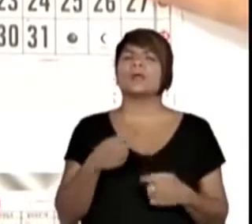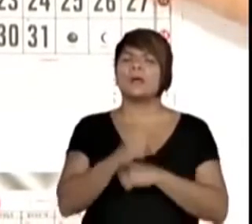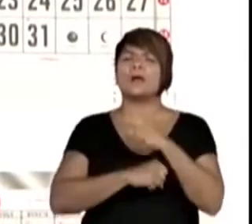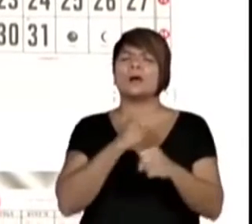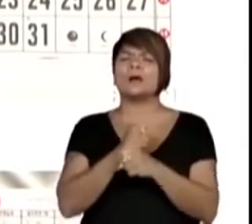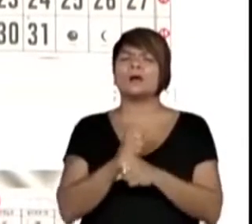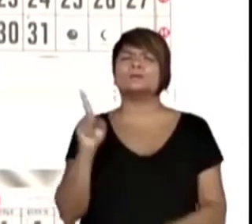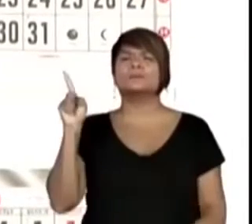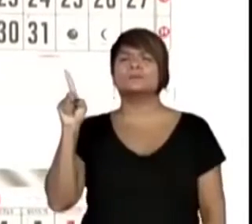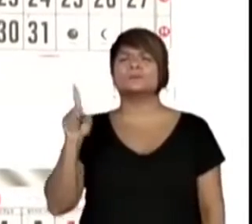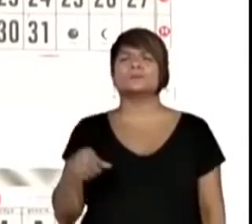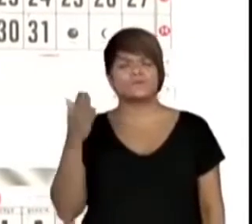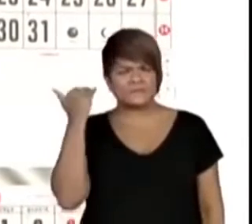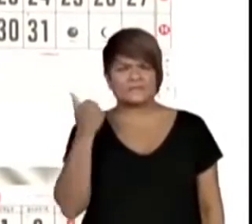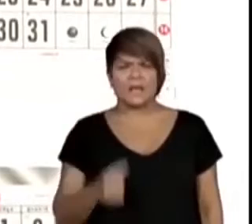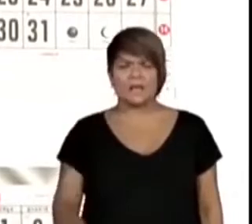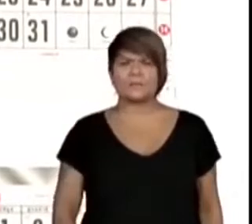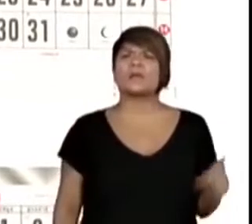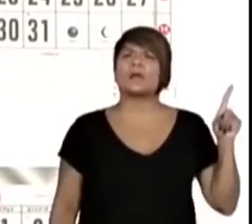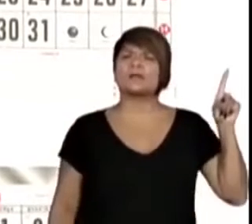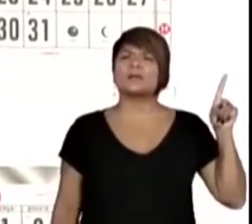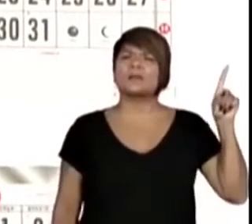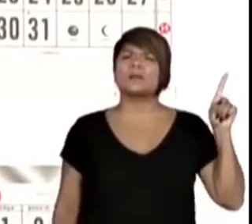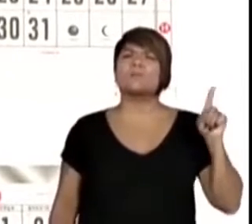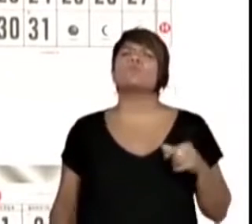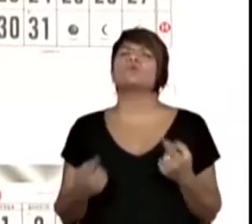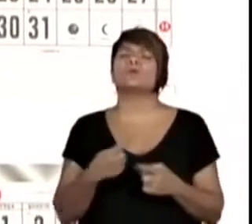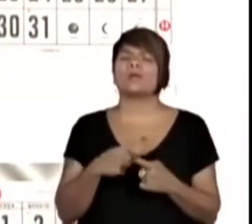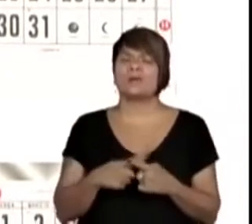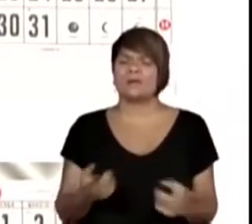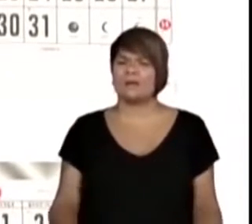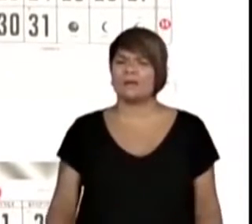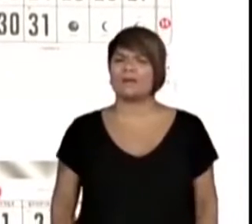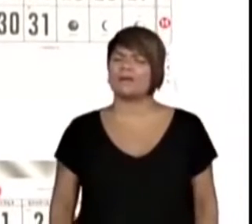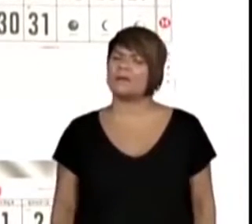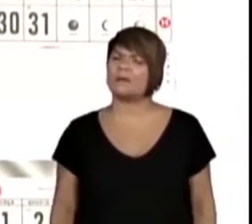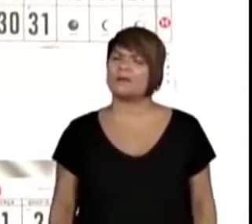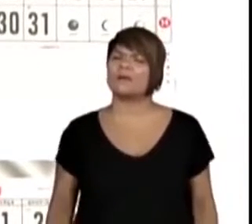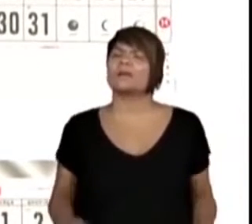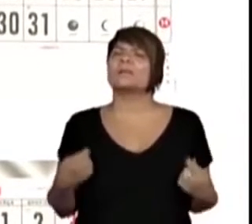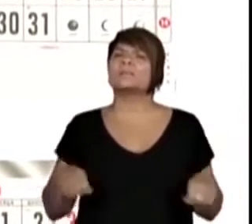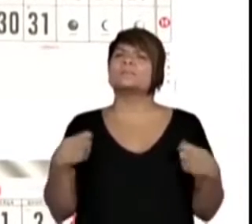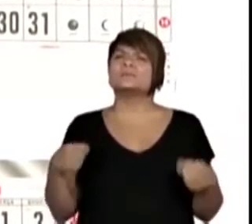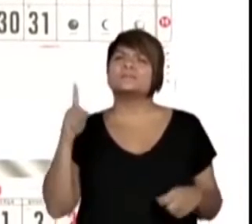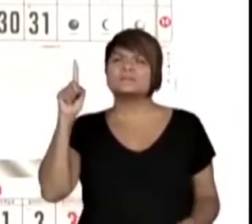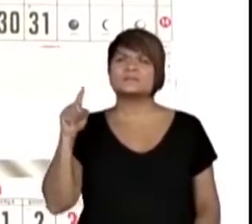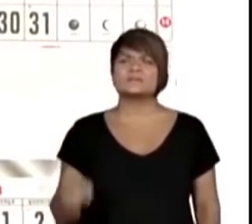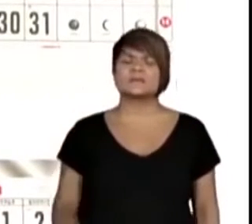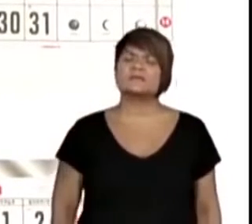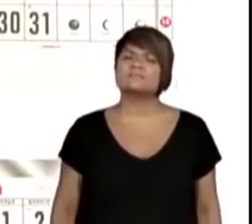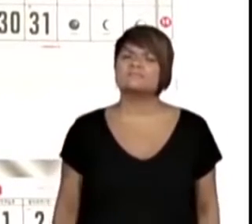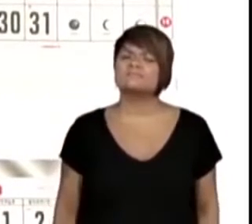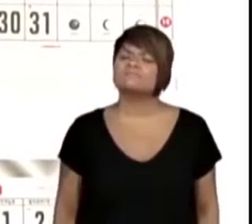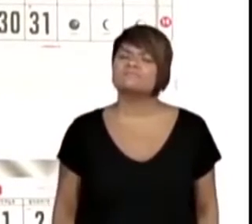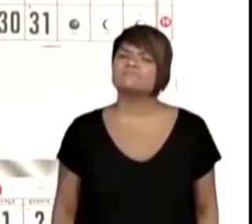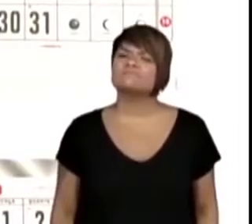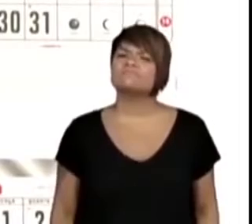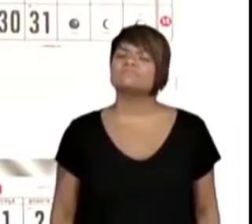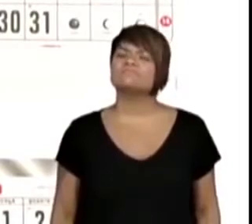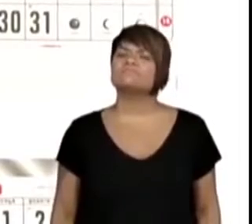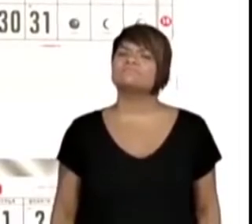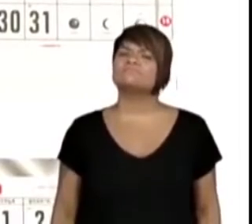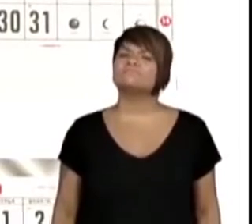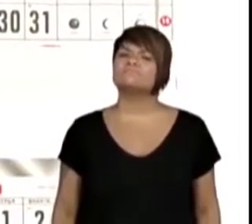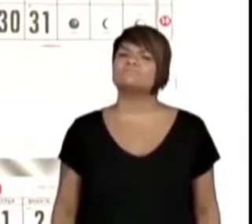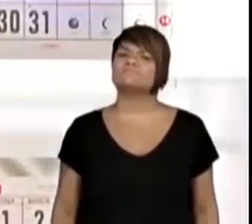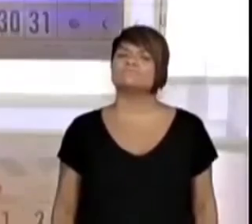aqui? Vocês sabem? Por que que tem que ter o ano marcado no calendário? Tem